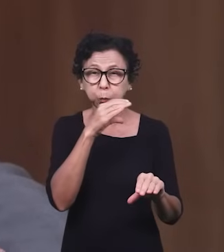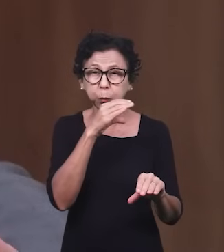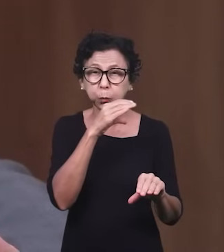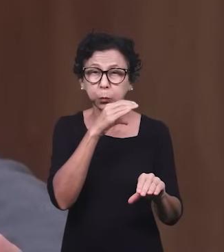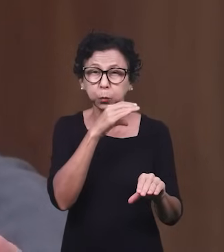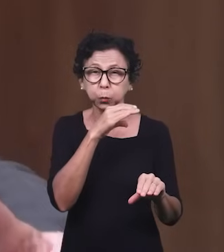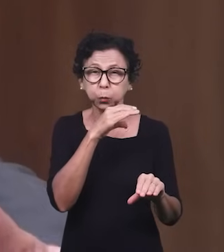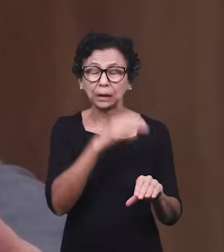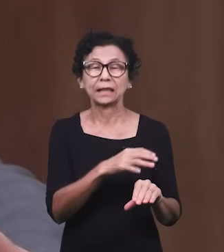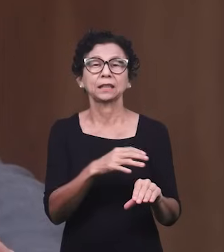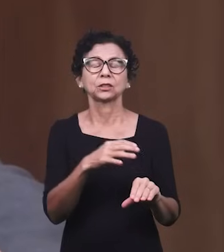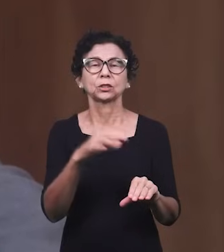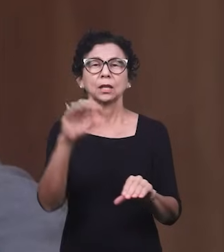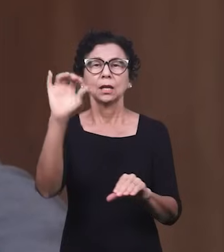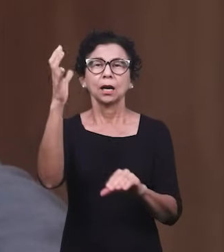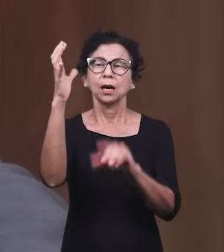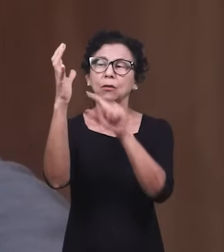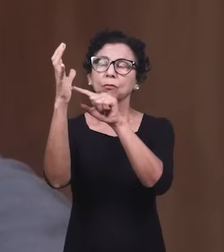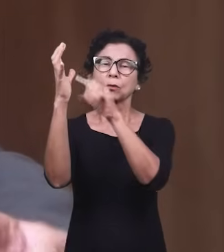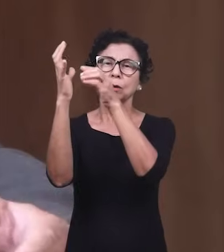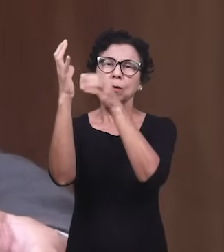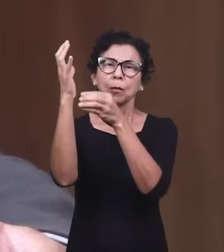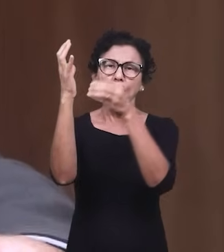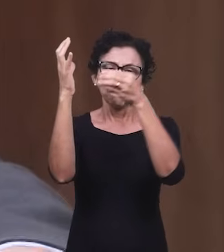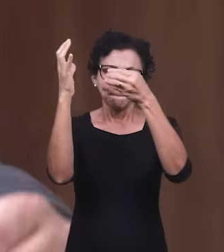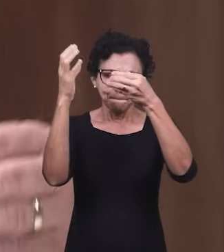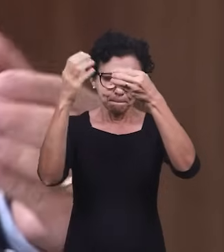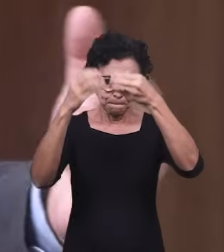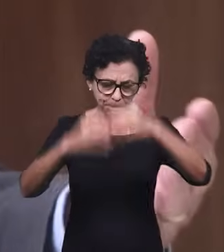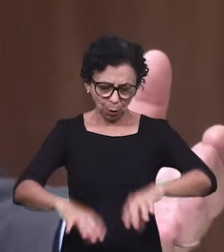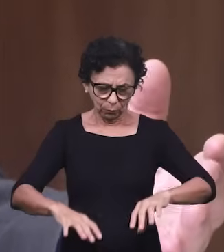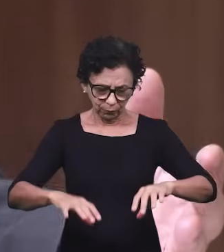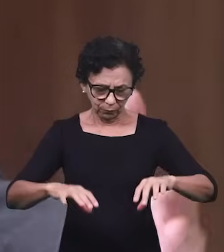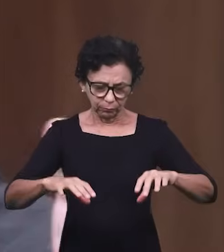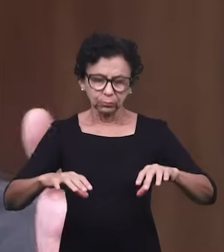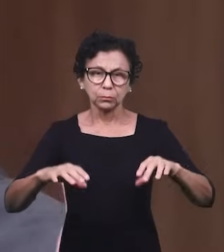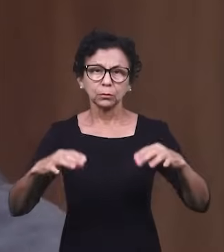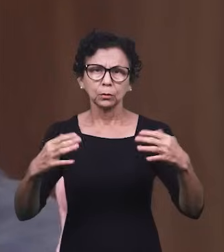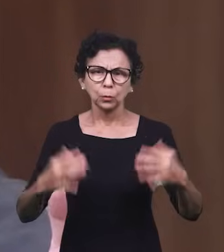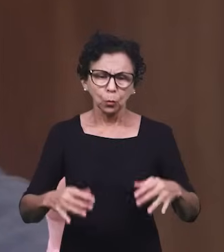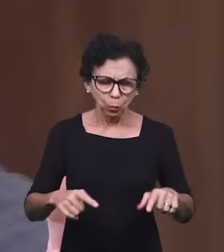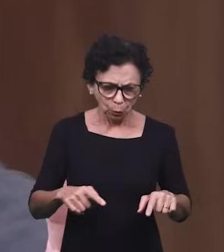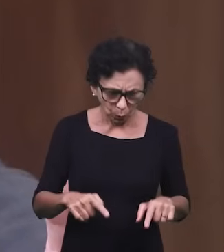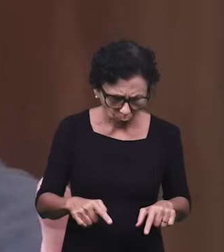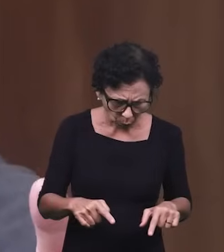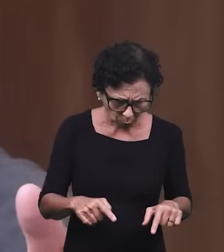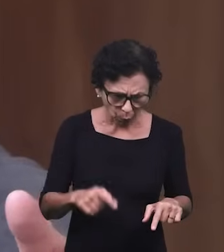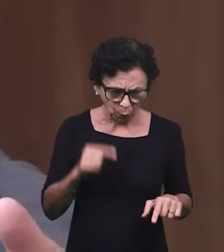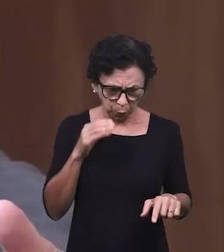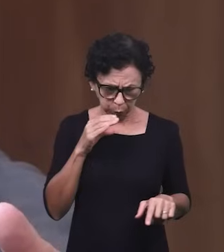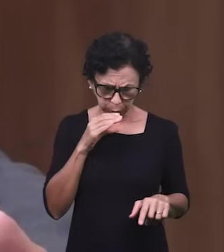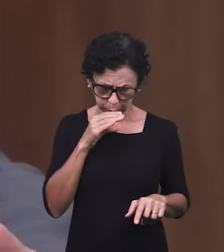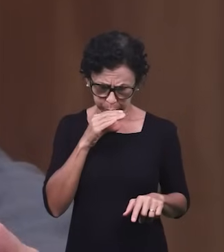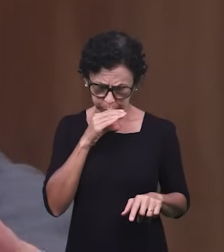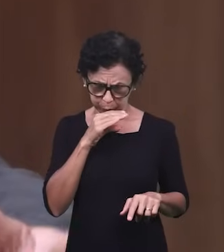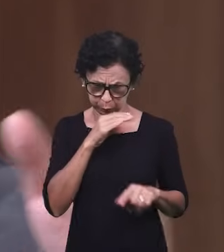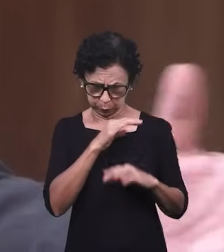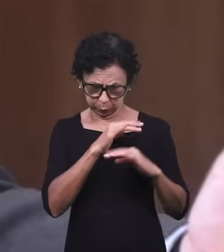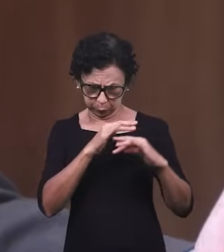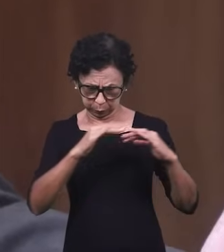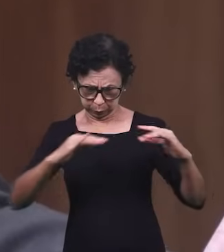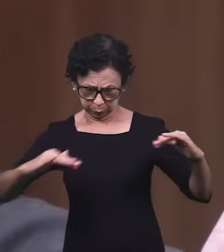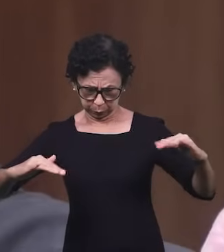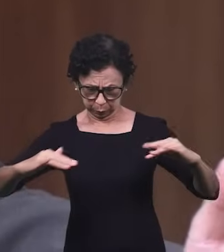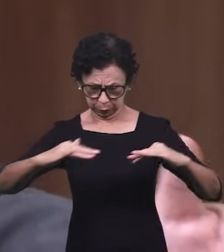espirituais Mas onde há frutos onde o o visitante ele se aproveita disso ele se vale disso que ele está numa viagem